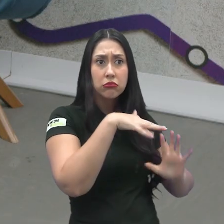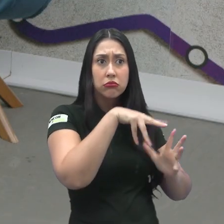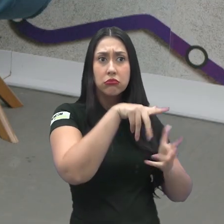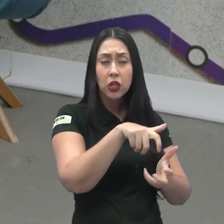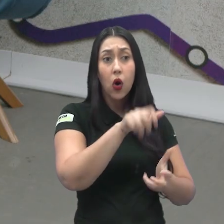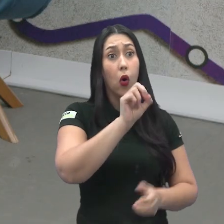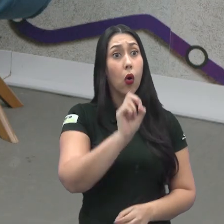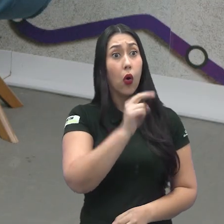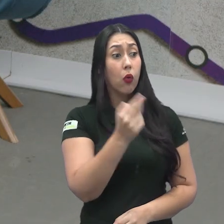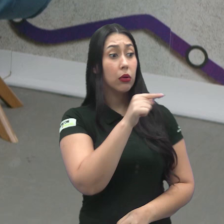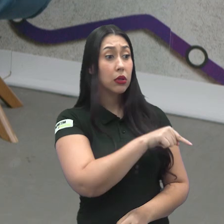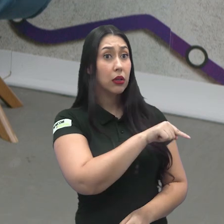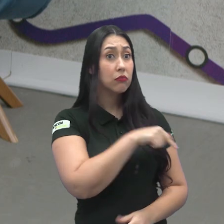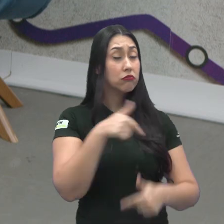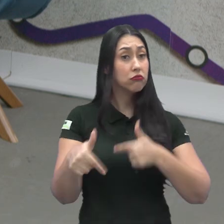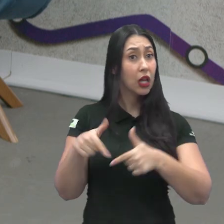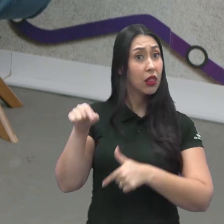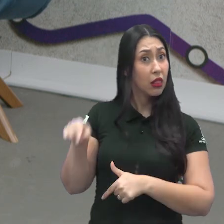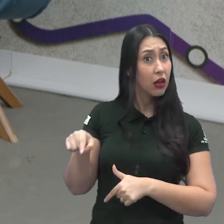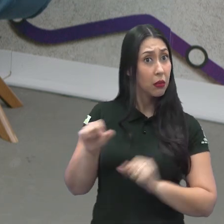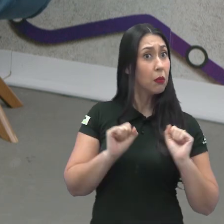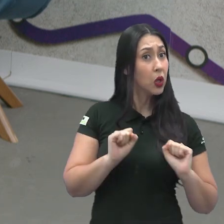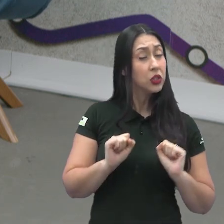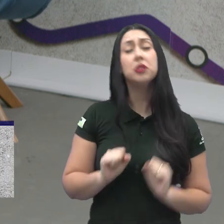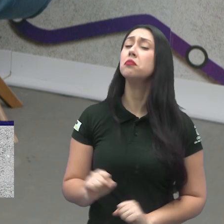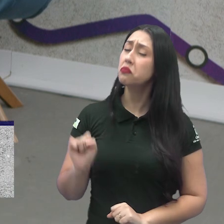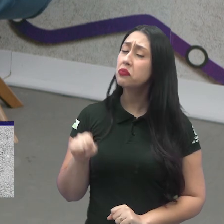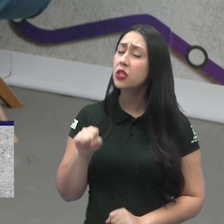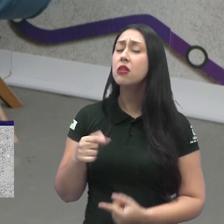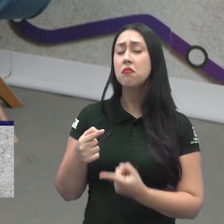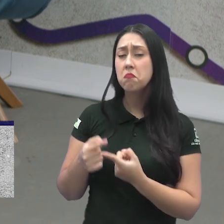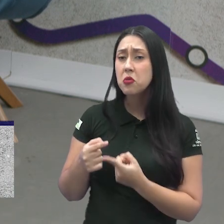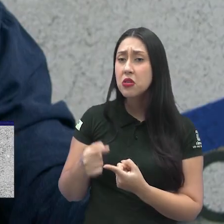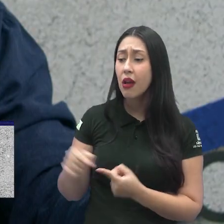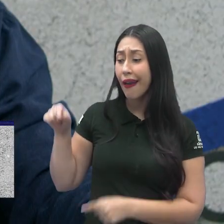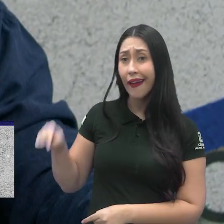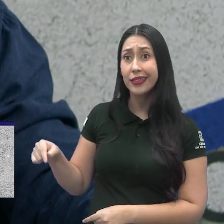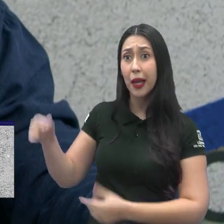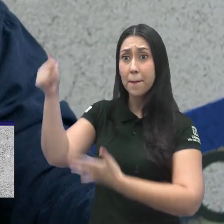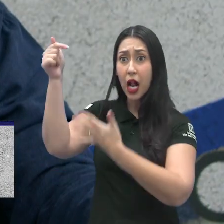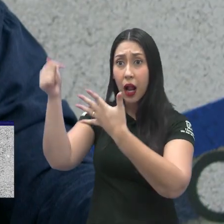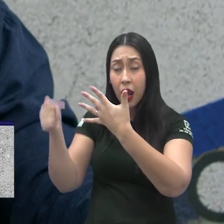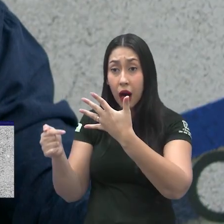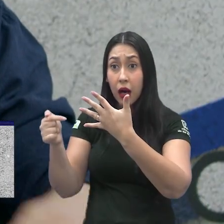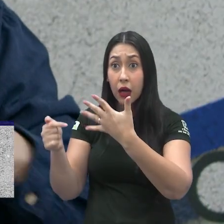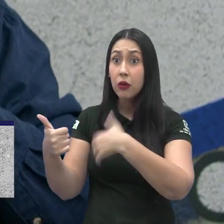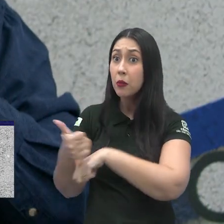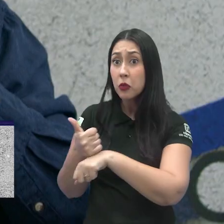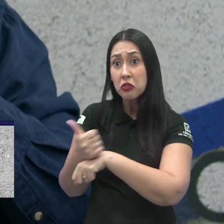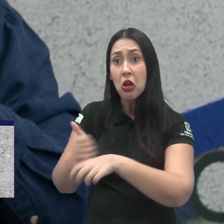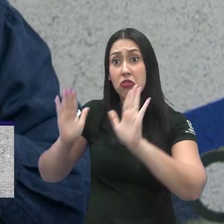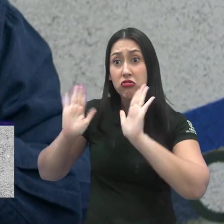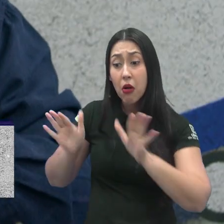contrário também acontece? Acontece bastante. Como é uma área que eu já falei multidisciplinar, então um profissional